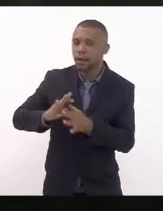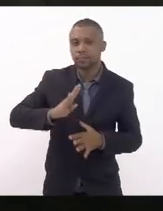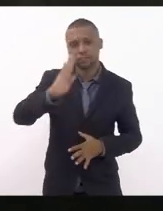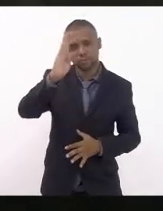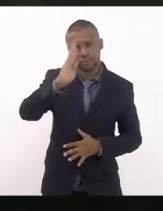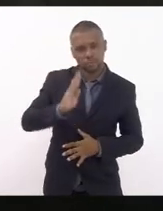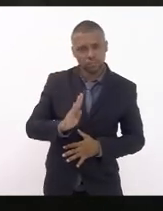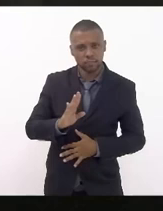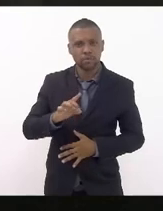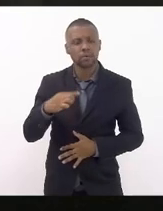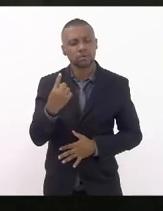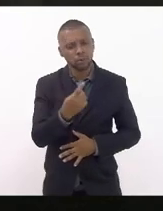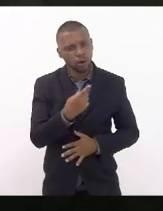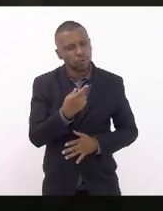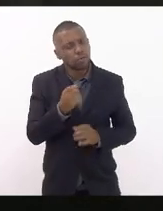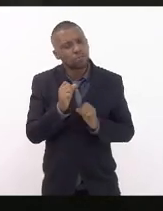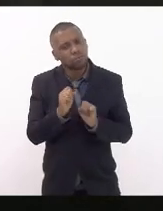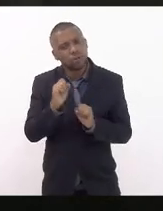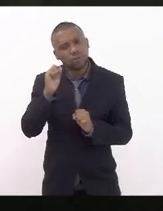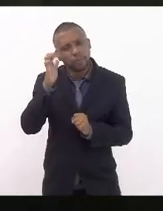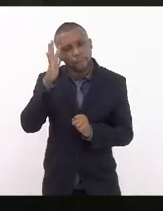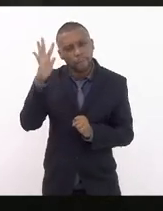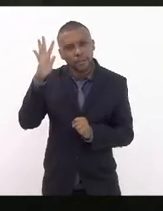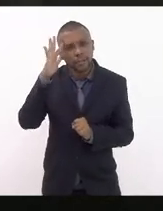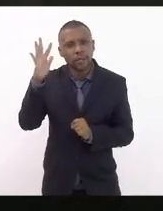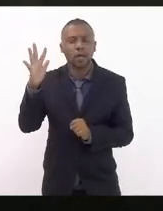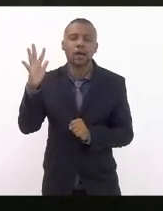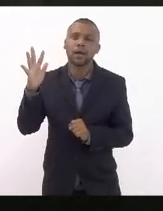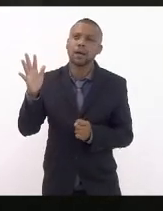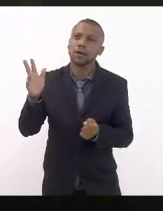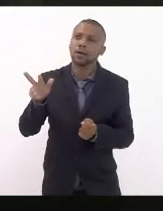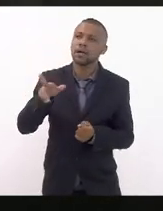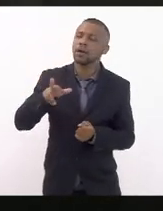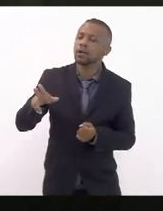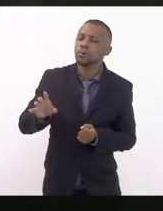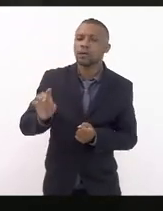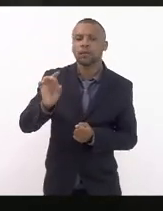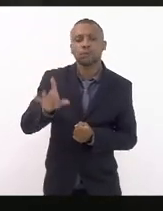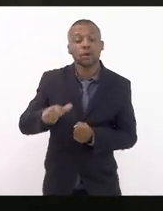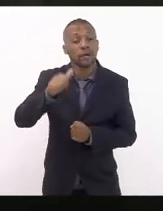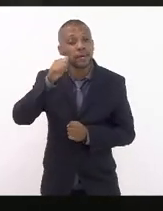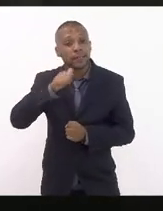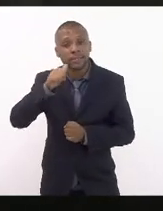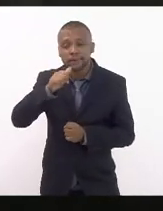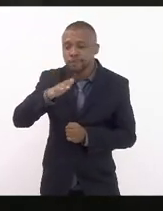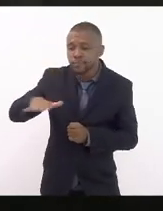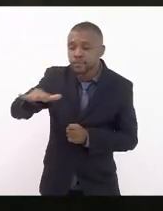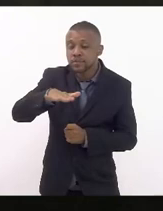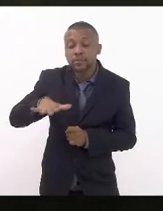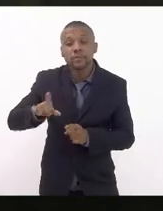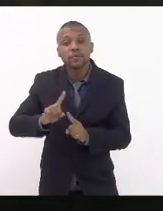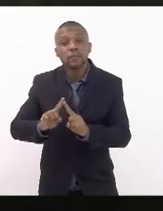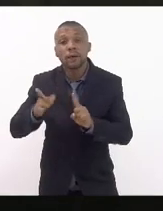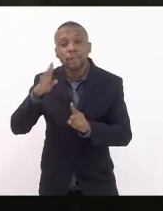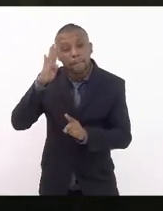possa pensar não só nas mulheres, mas também na nossa